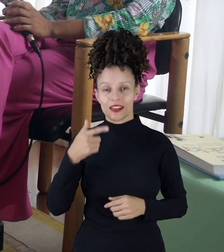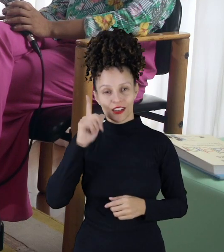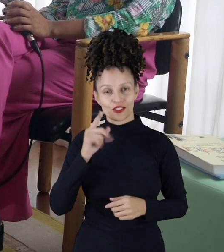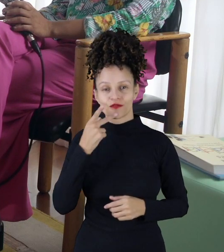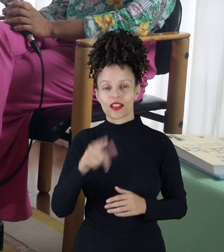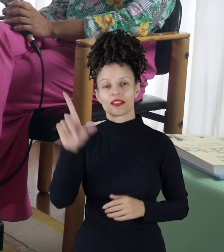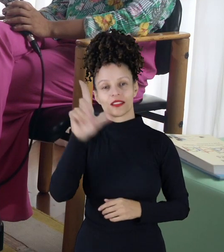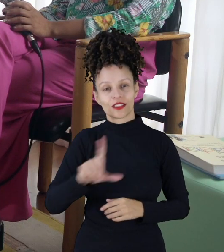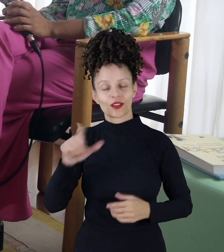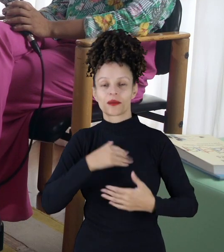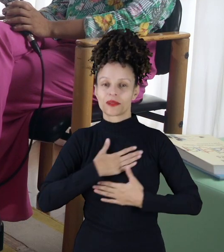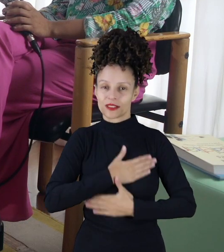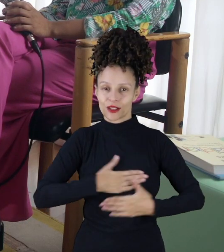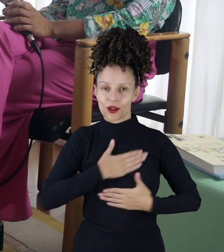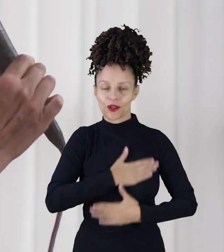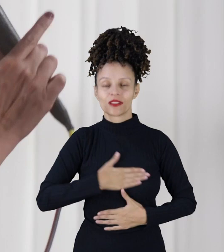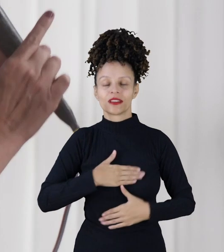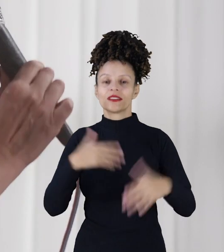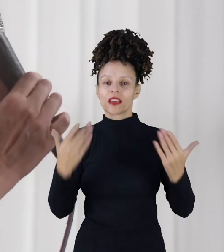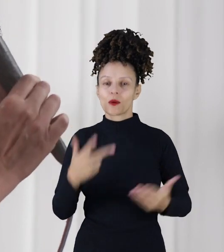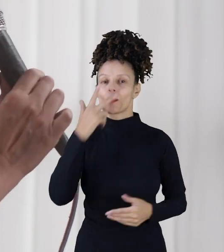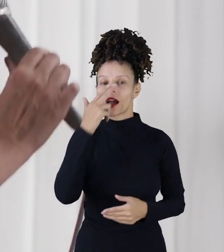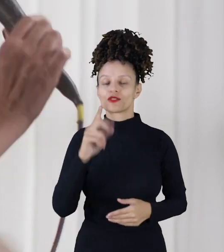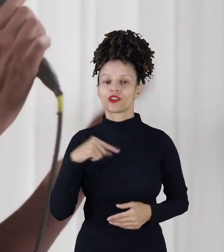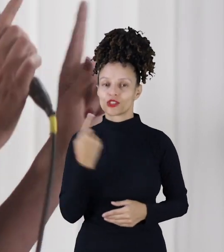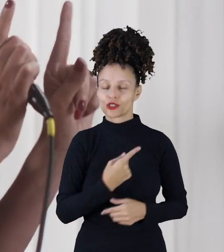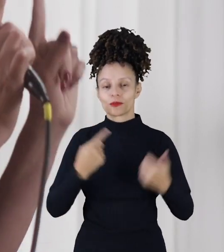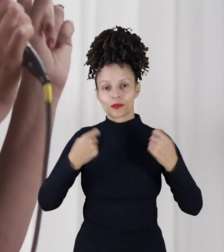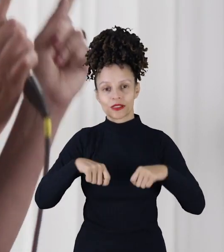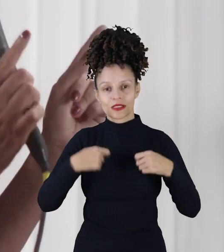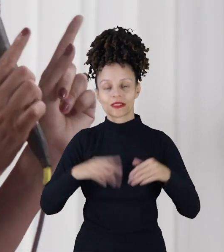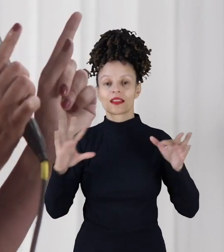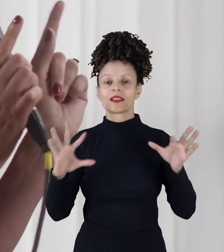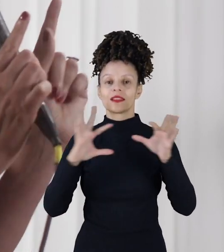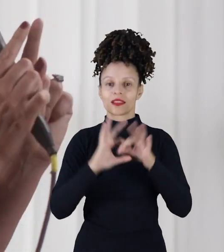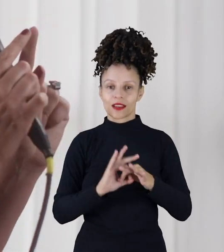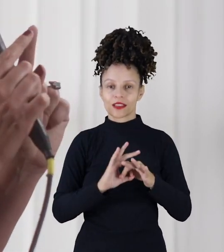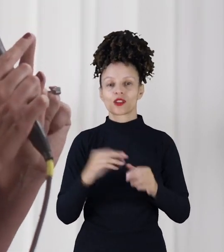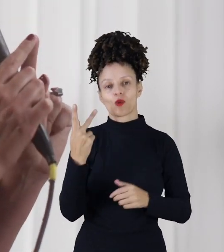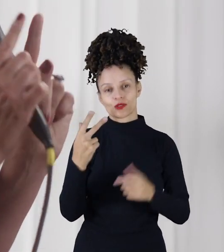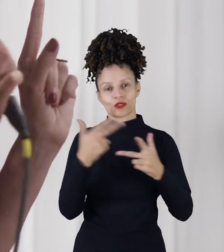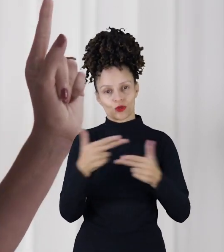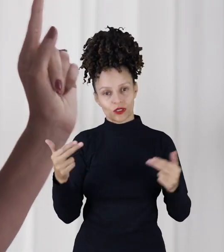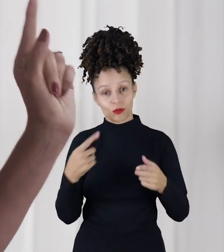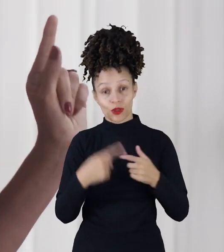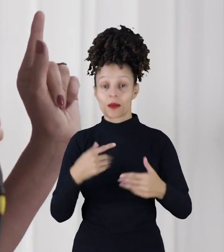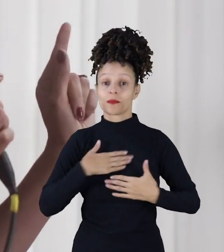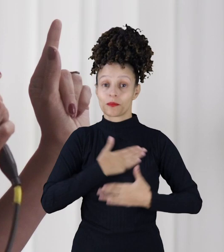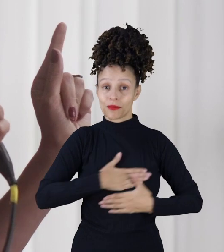né? E antes você tinha falado que a literatura tem que ser prazerosa. Então eu acho que a gente tem que fazer uma